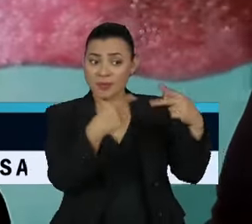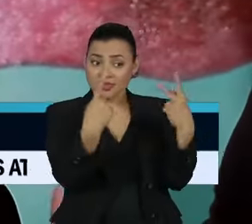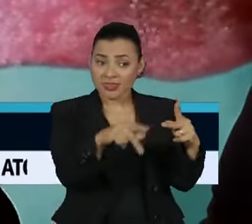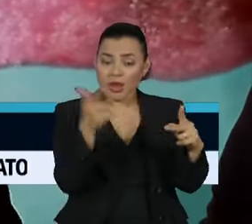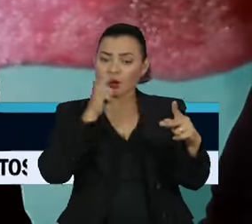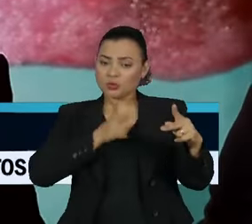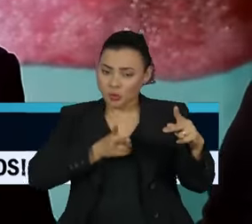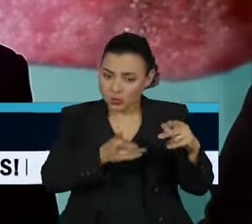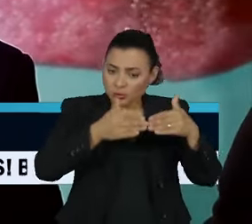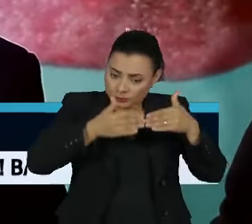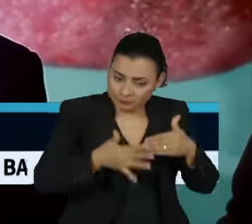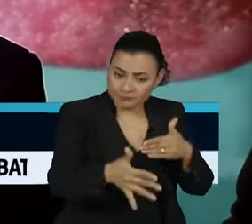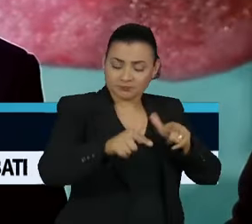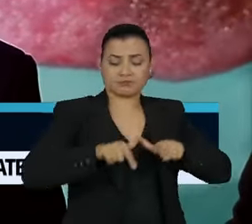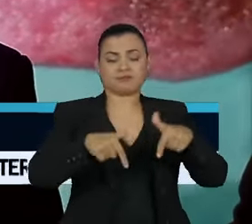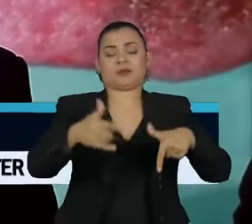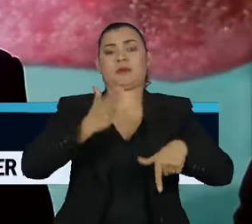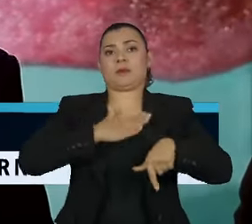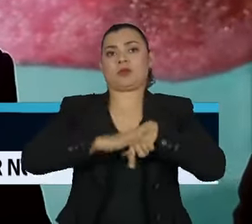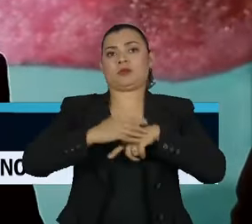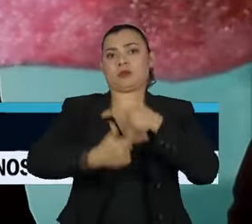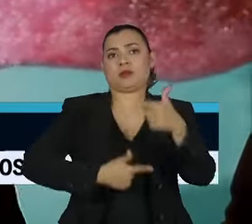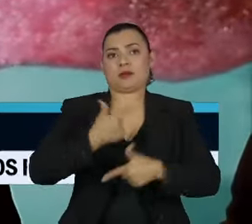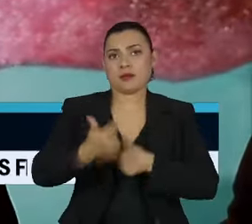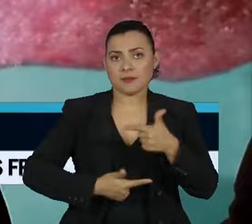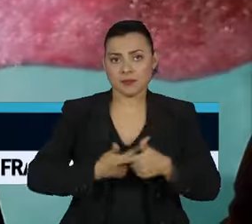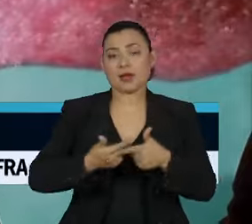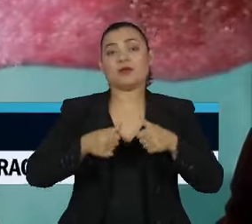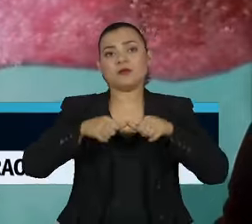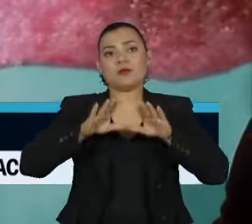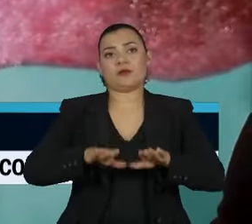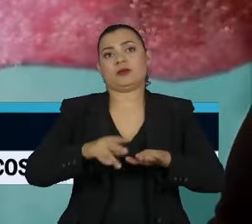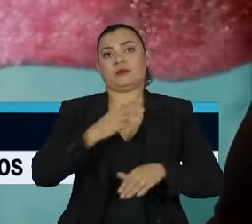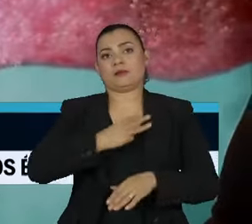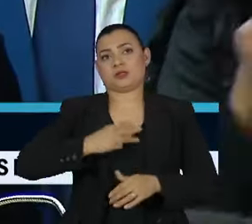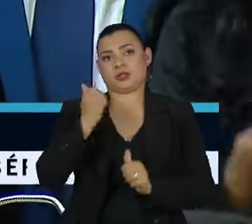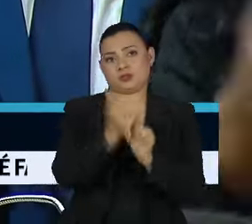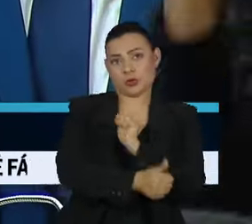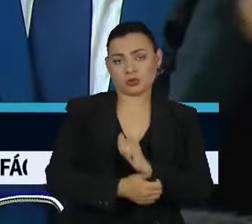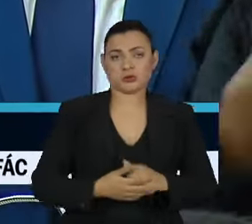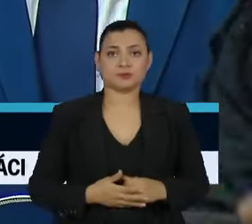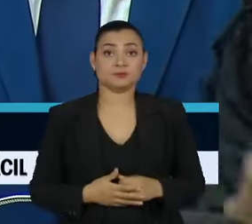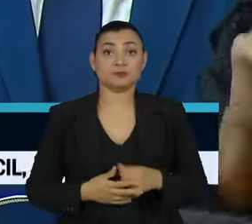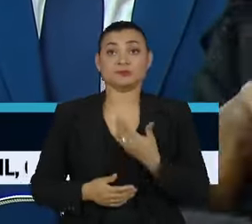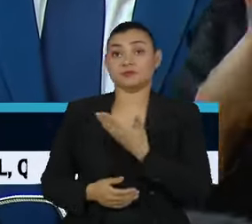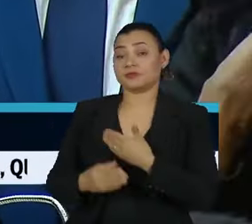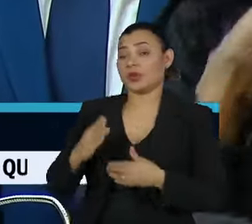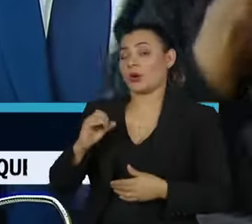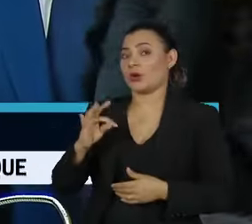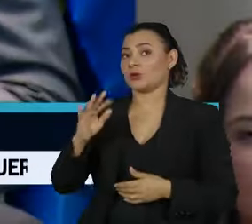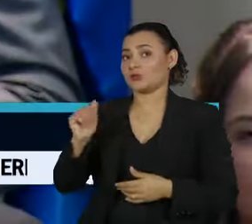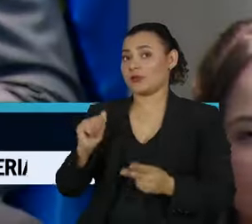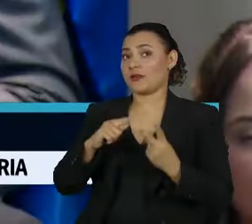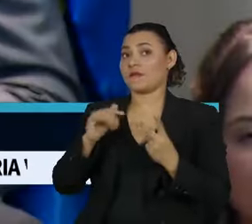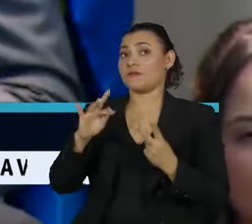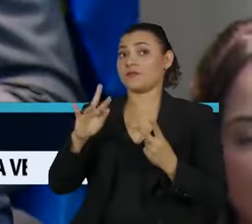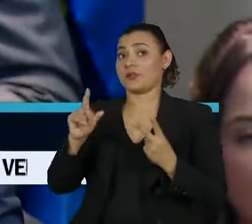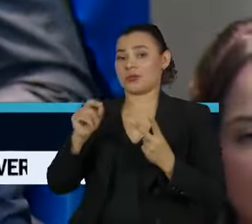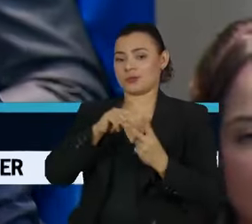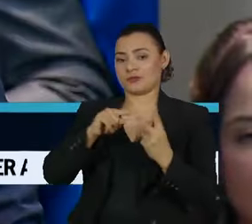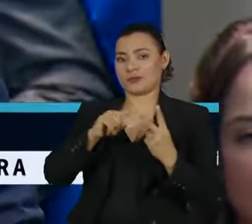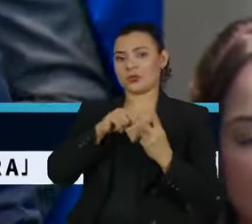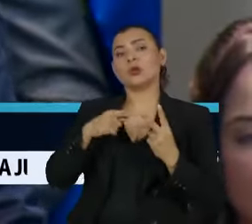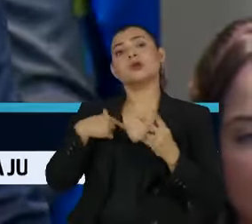realizações se perpetuem no que diz respeito ao tempo que ficarei à frente do Ministério do Esporte. Costa Filho e Fufuca ainda estiveram